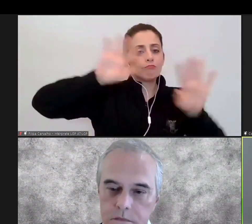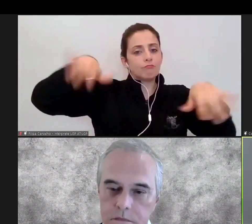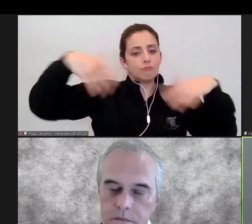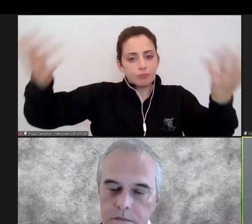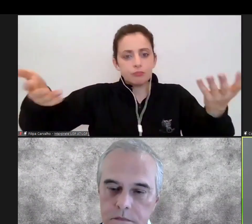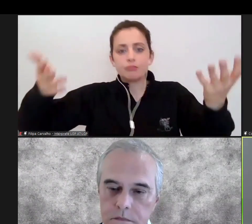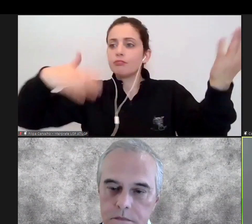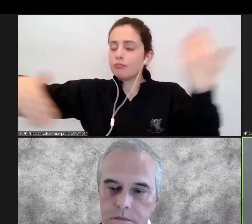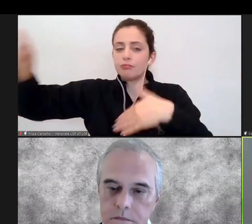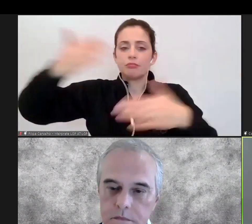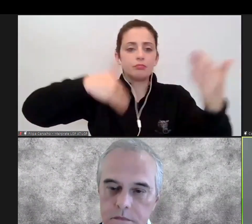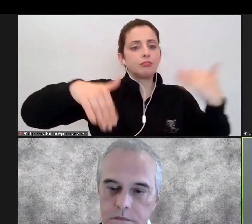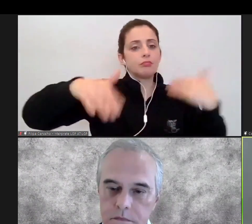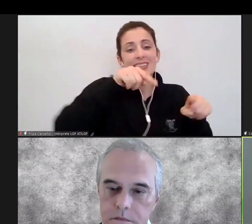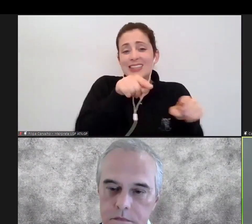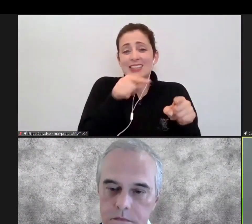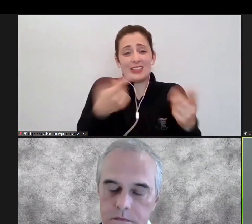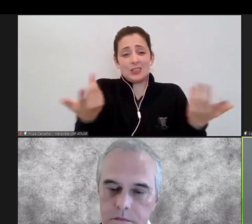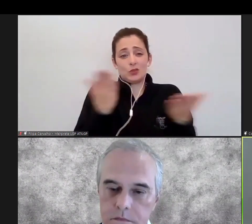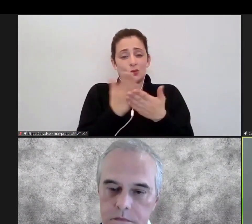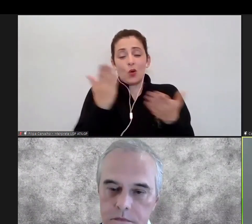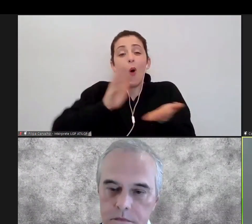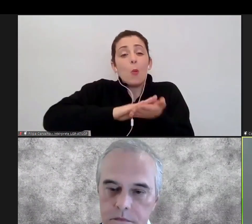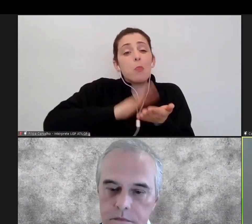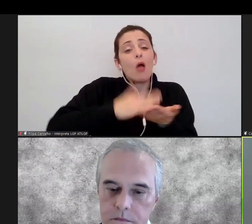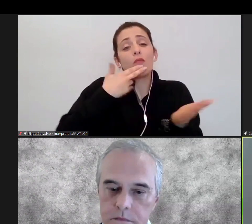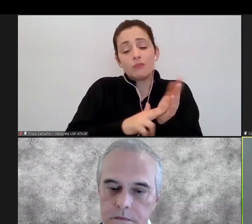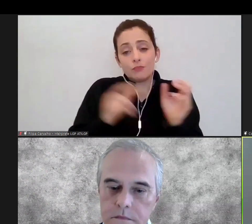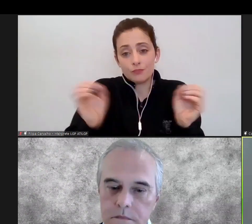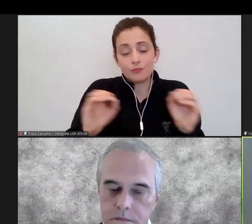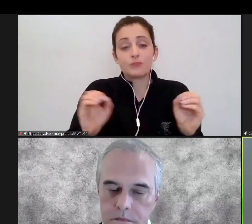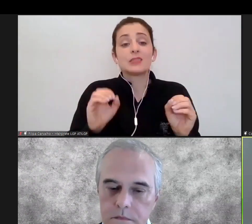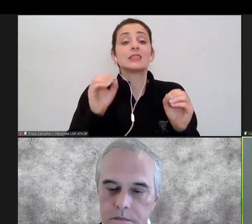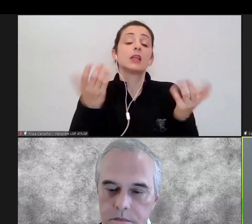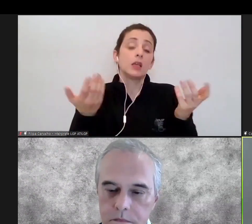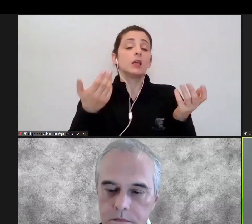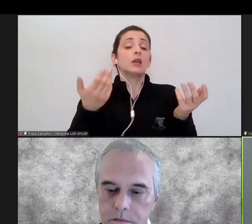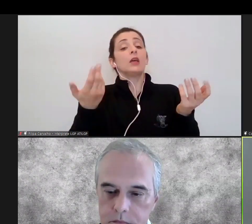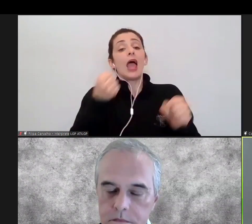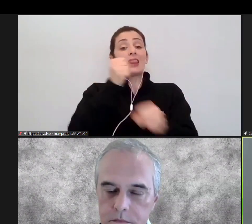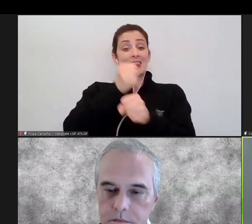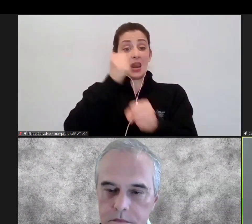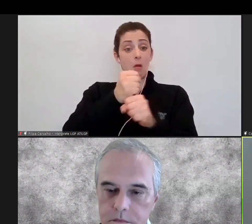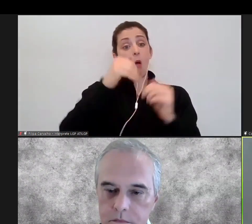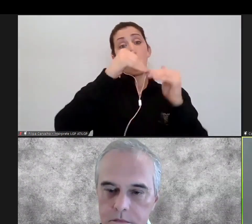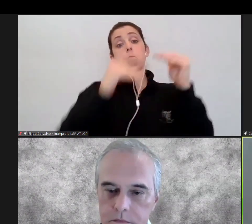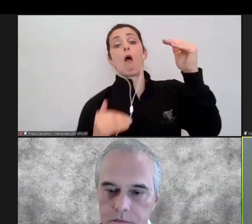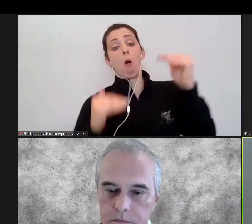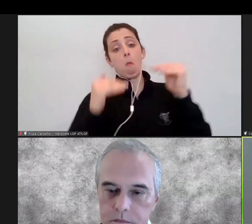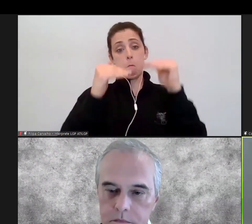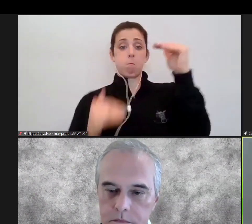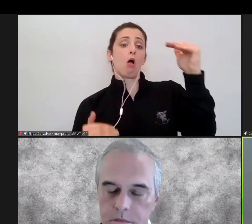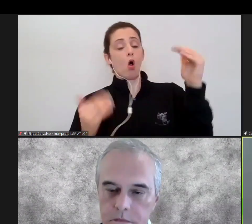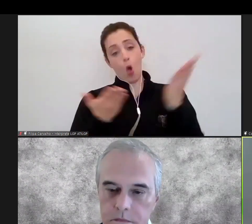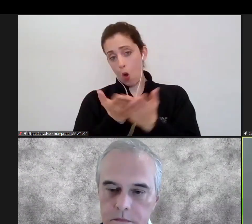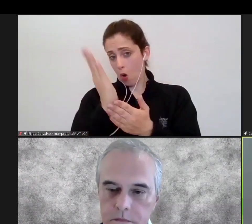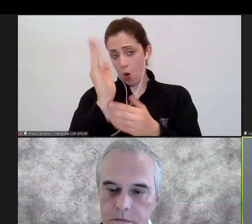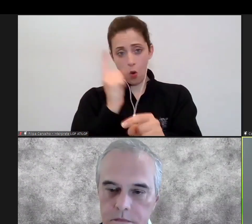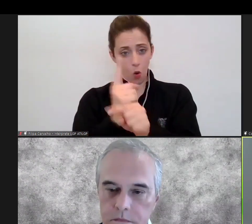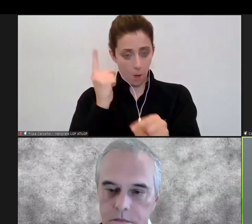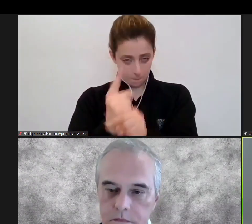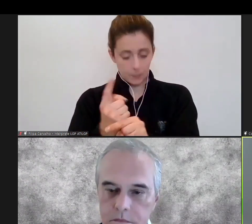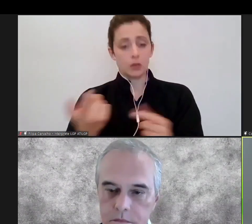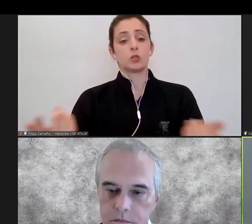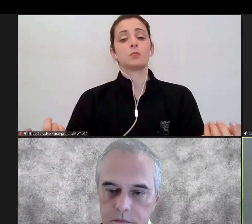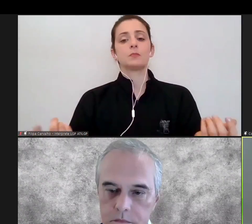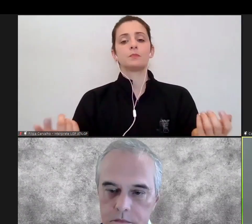empíricas. E aqui, estas desigualdades no acesso ao mercado de trabalho, apesar de não termos dados que suportem isto,